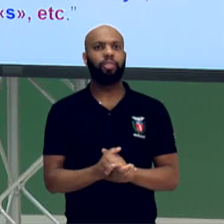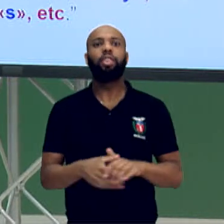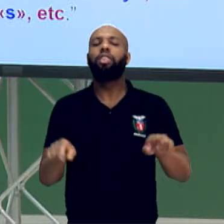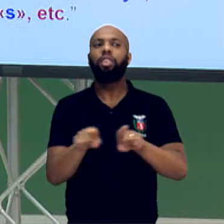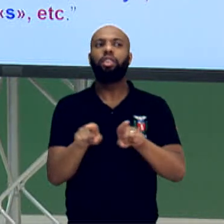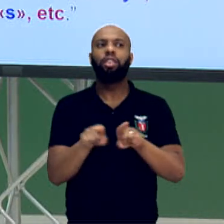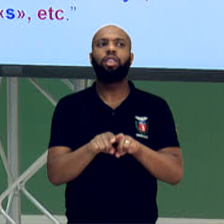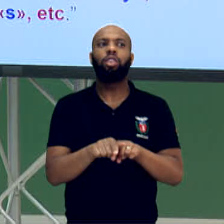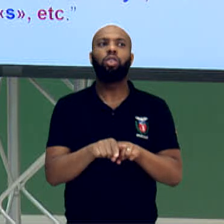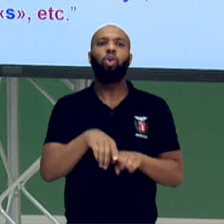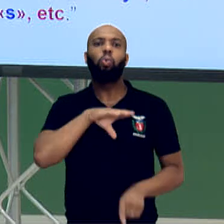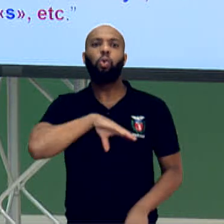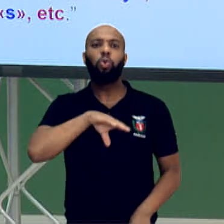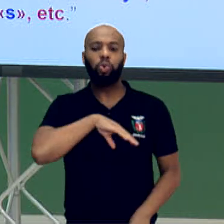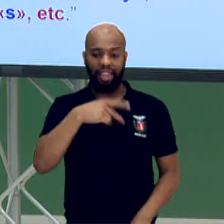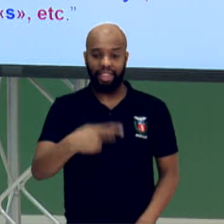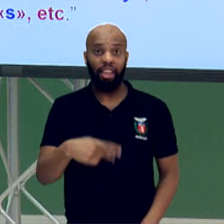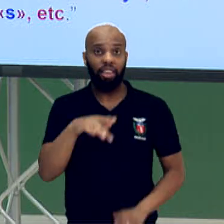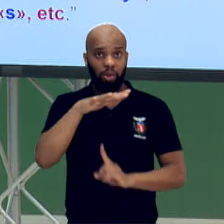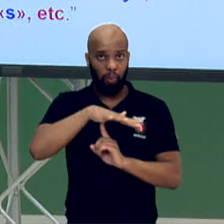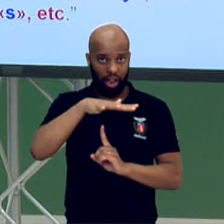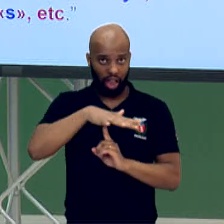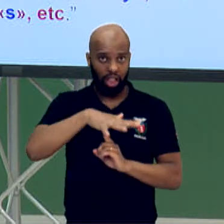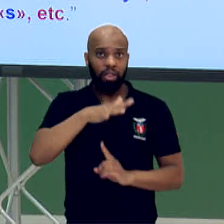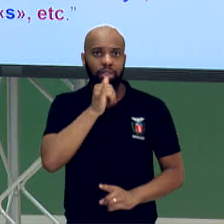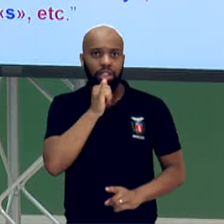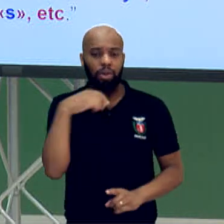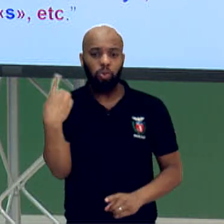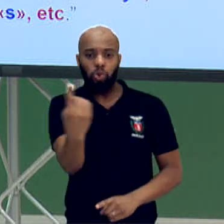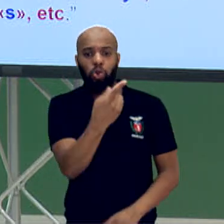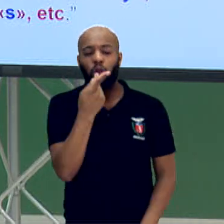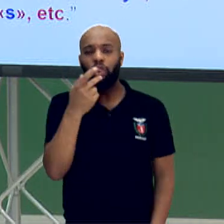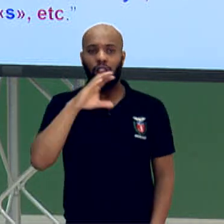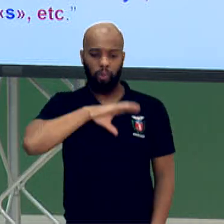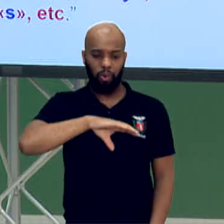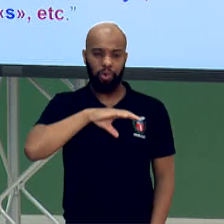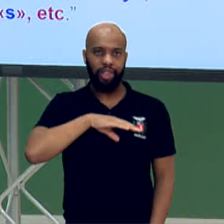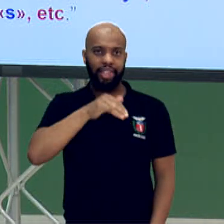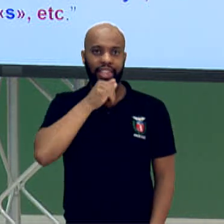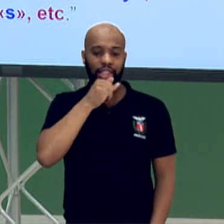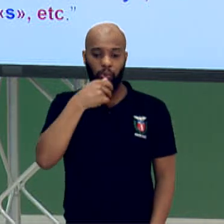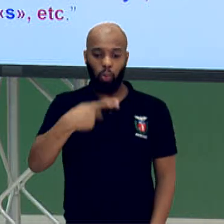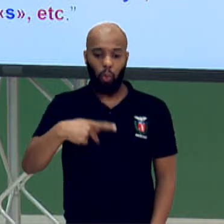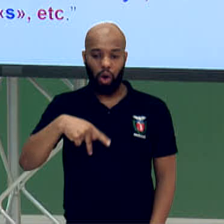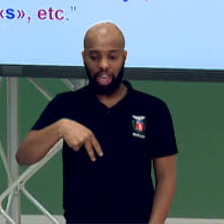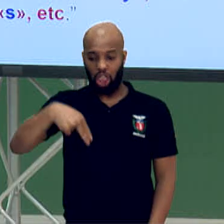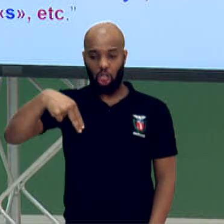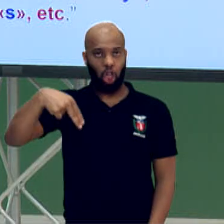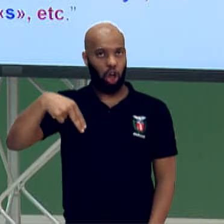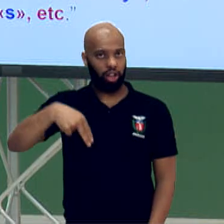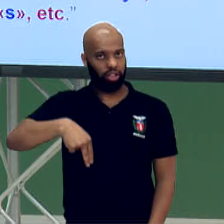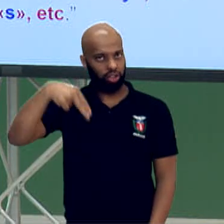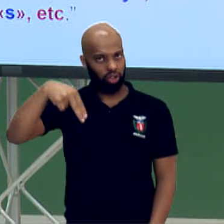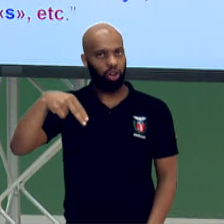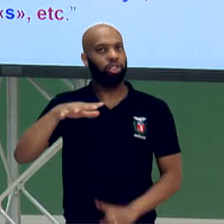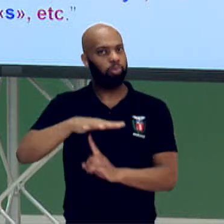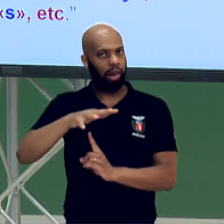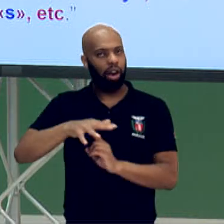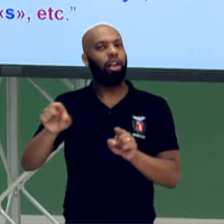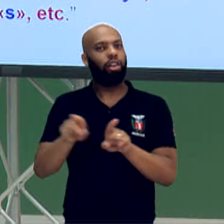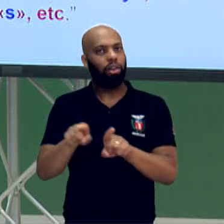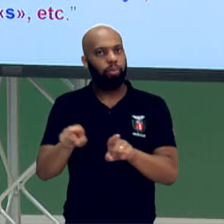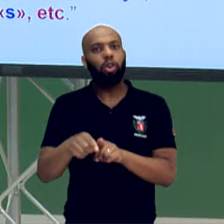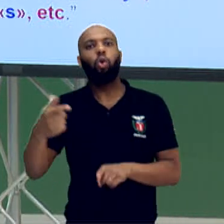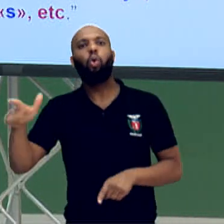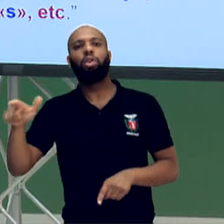português no nosso contexto do Paraná, né, o português que nós falamos no norte do Paraná, em outras regiões do Paraná. Então nós